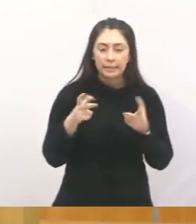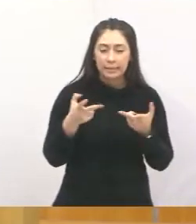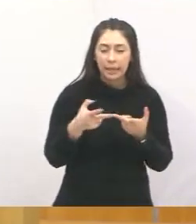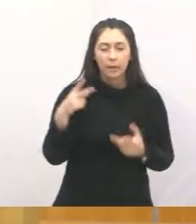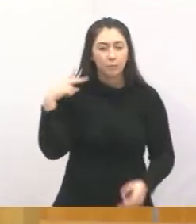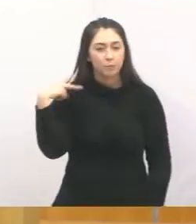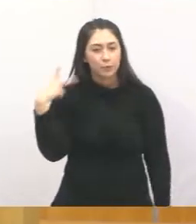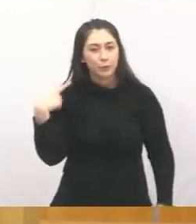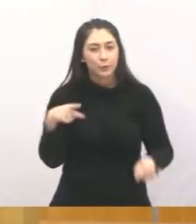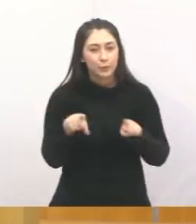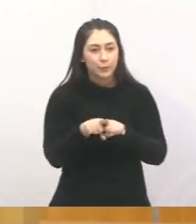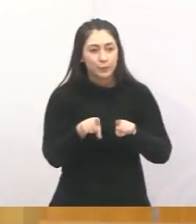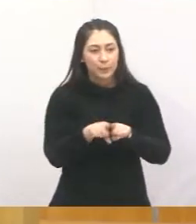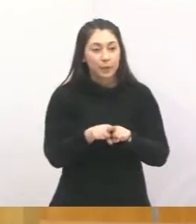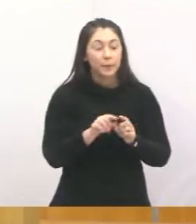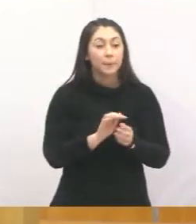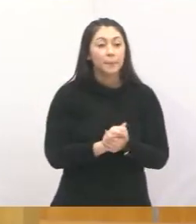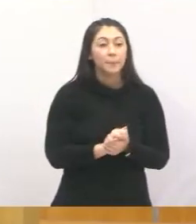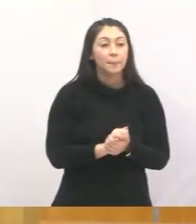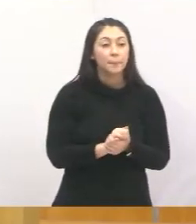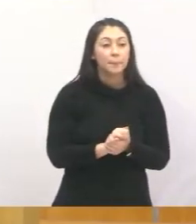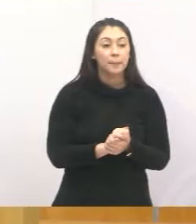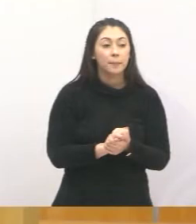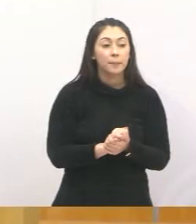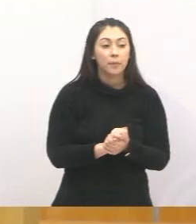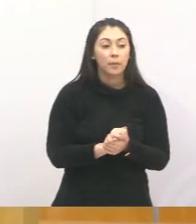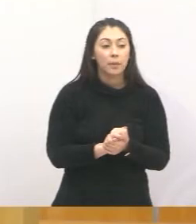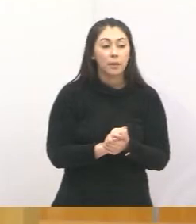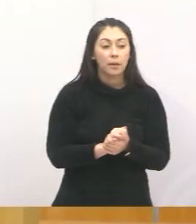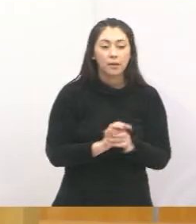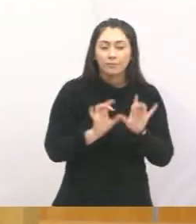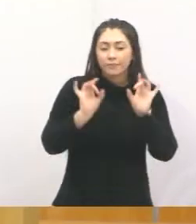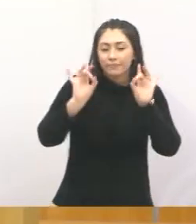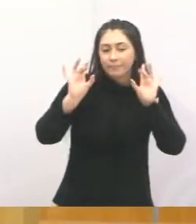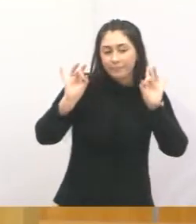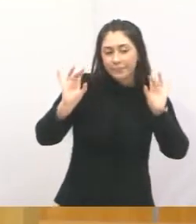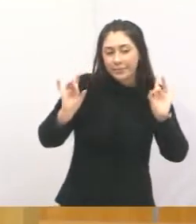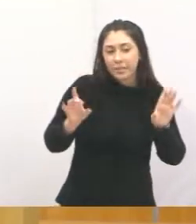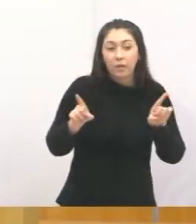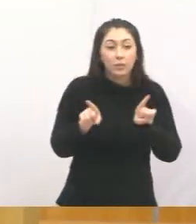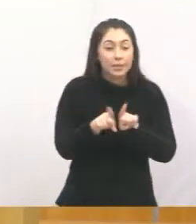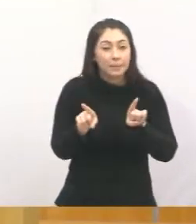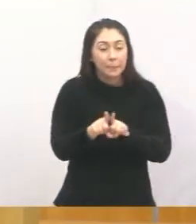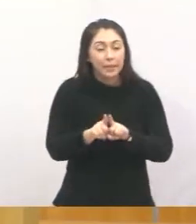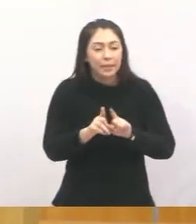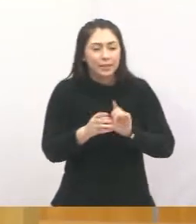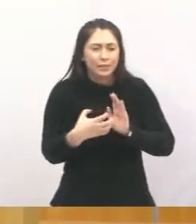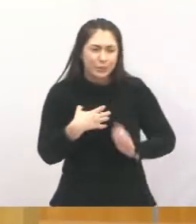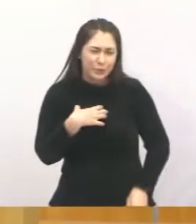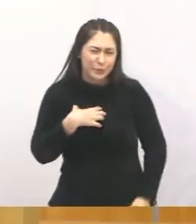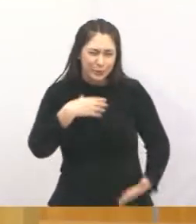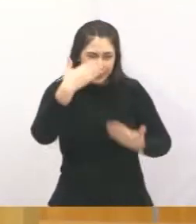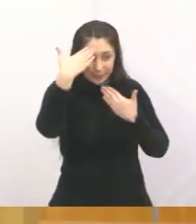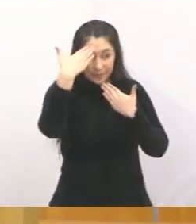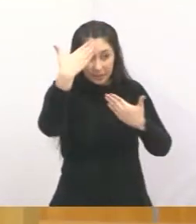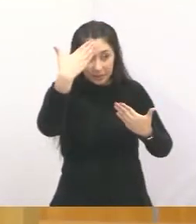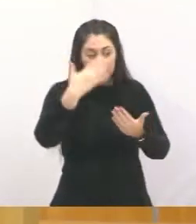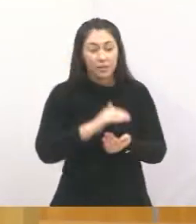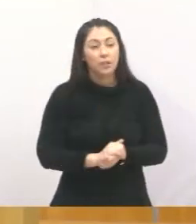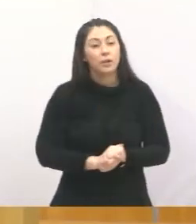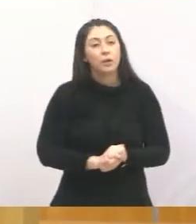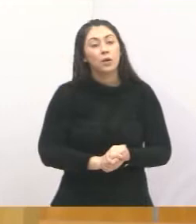vereadoras. E de maneira especial e já em forma de agradecimento,